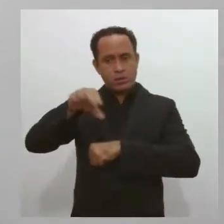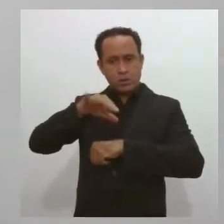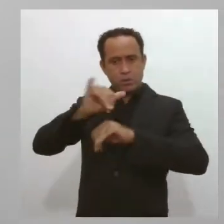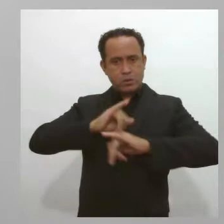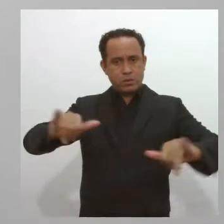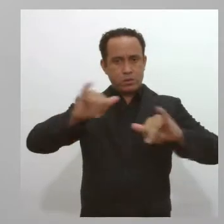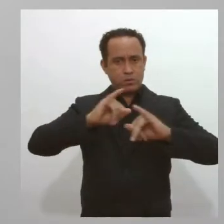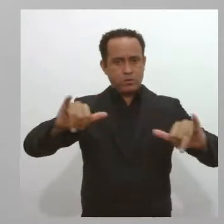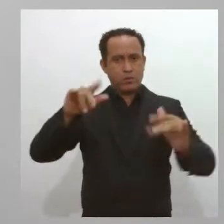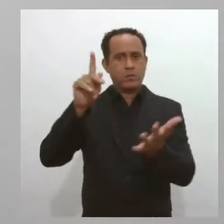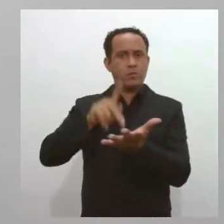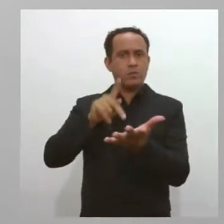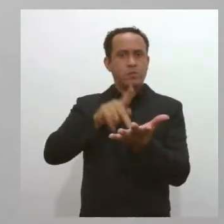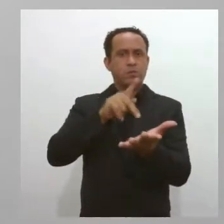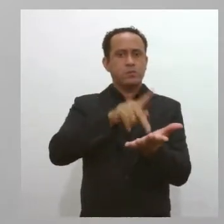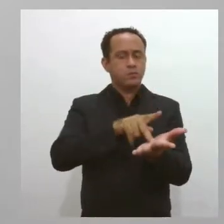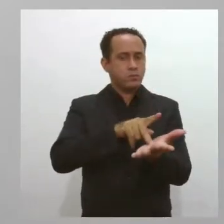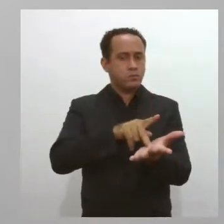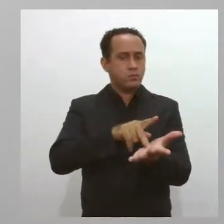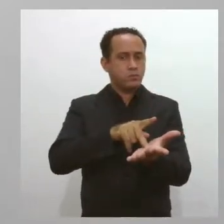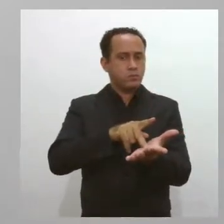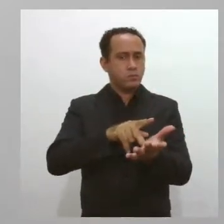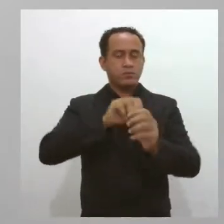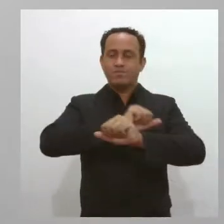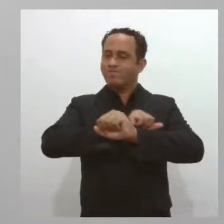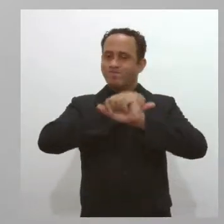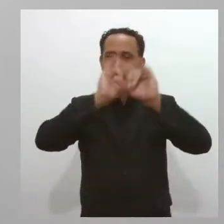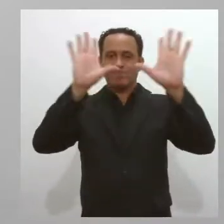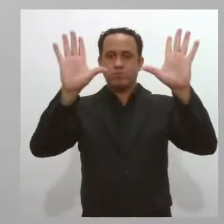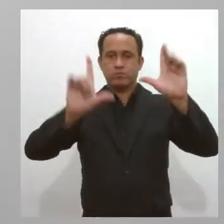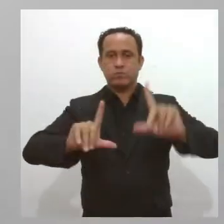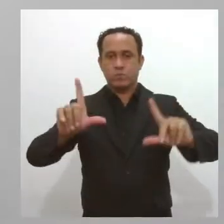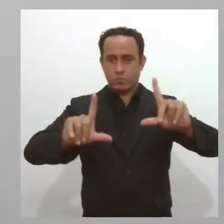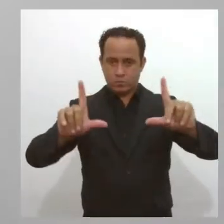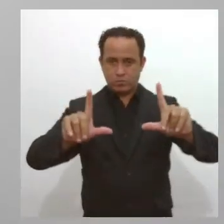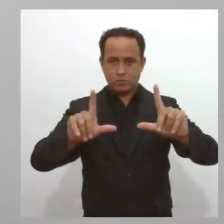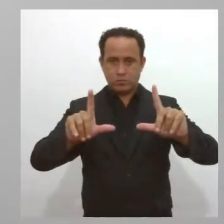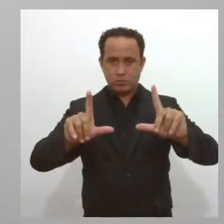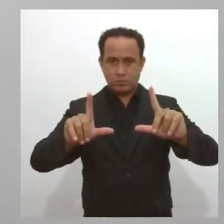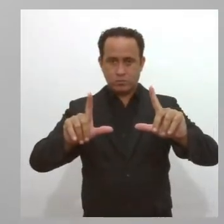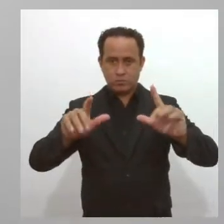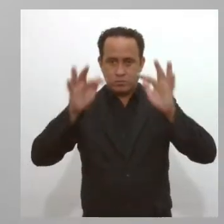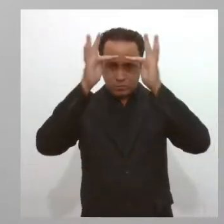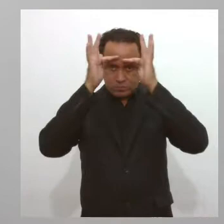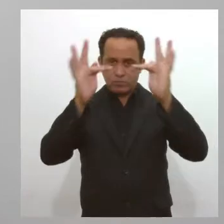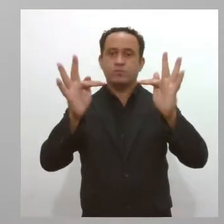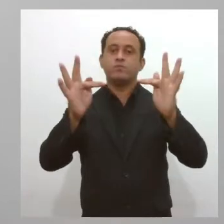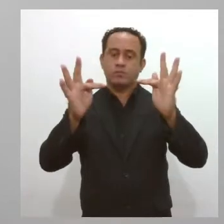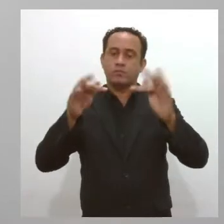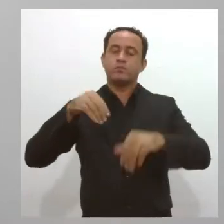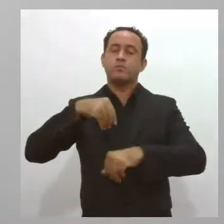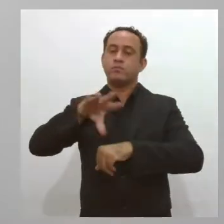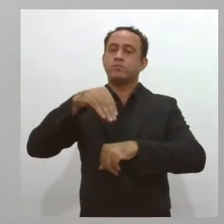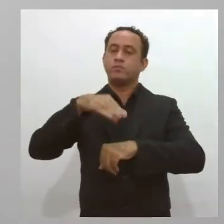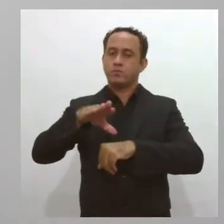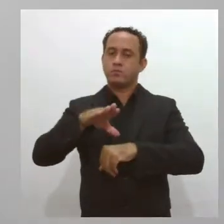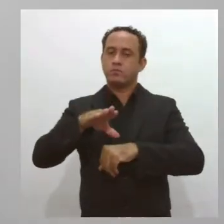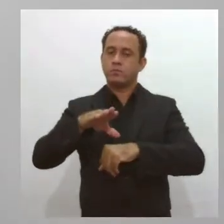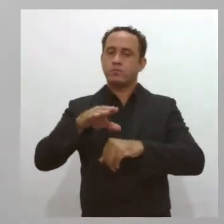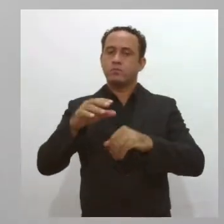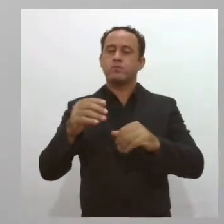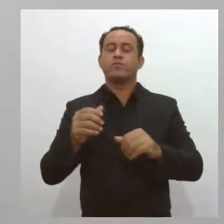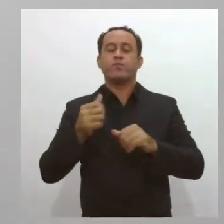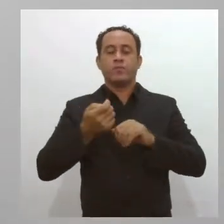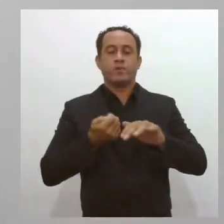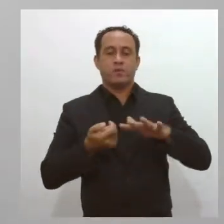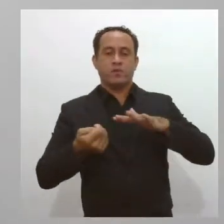trazer a realidade dos fatos, de pôr clareza, de ser o fiel da balança das informações truncadas que a rede social